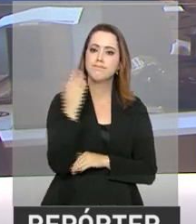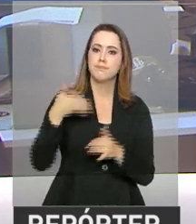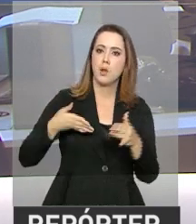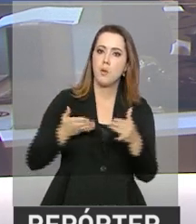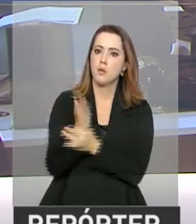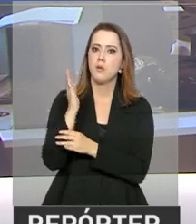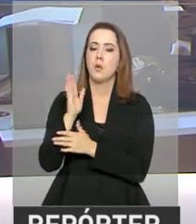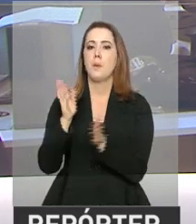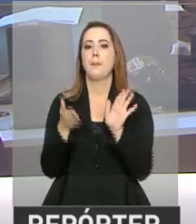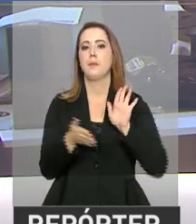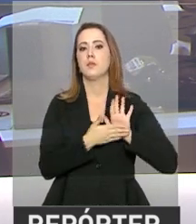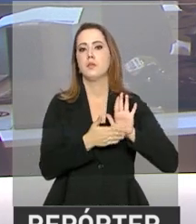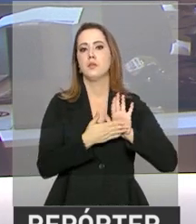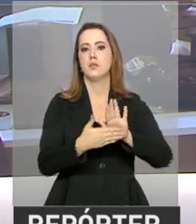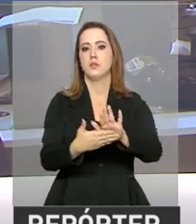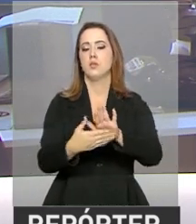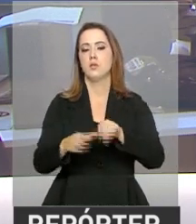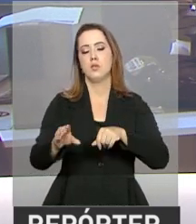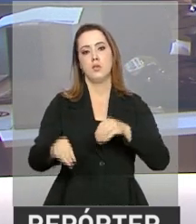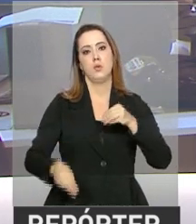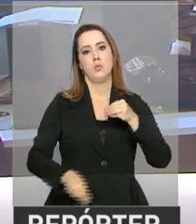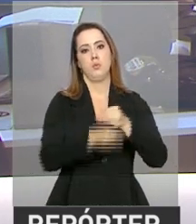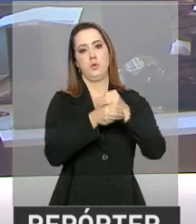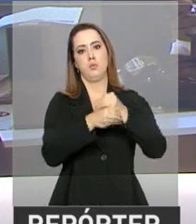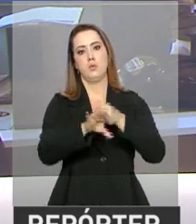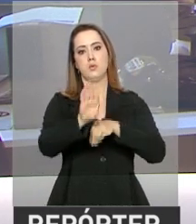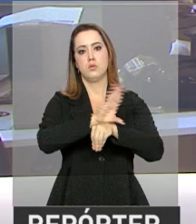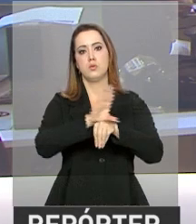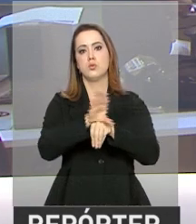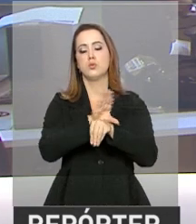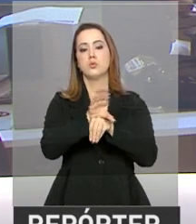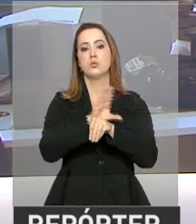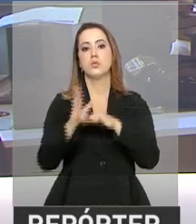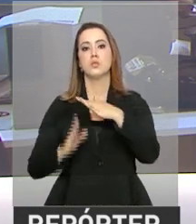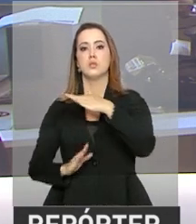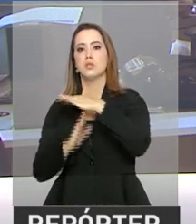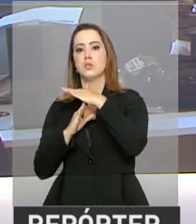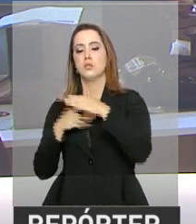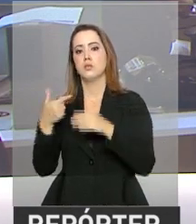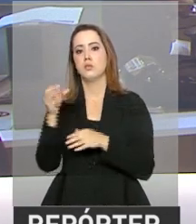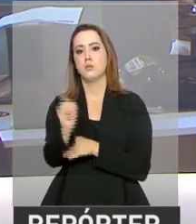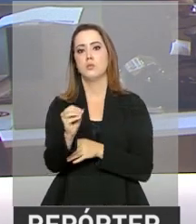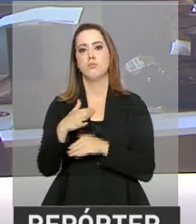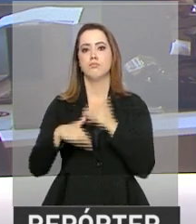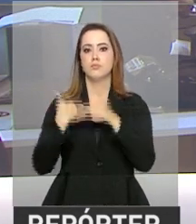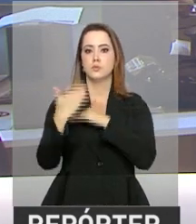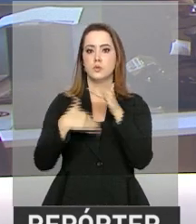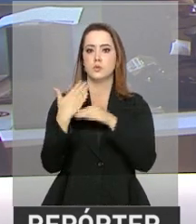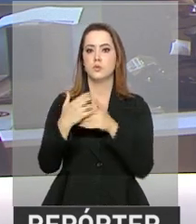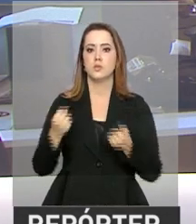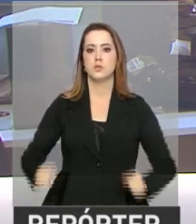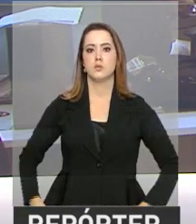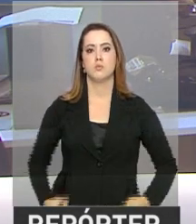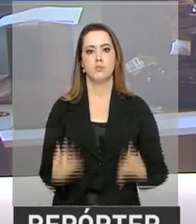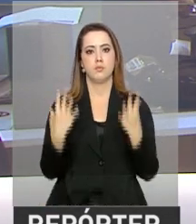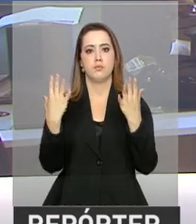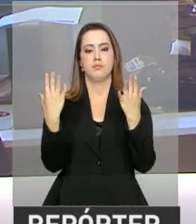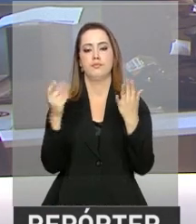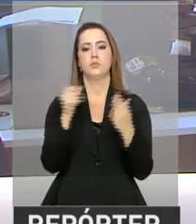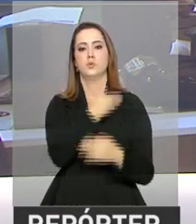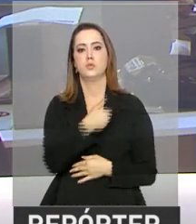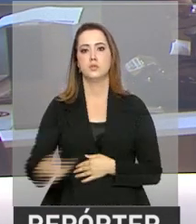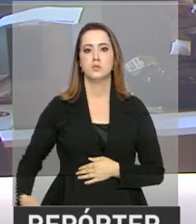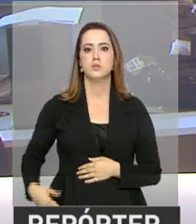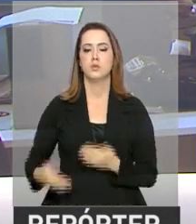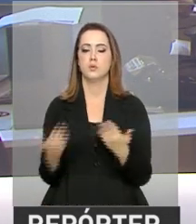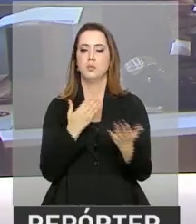da proposta de emenda constitucional que limita pelos próximos 20 anos o crescimento dos gastos públicos e a inflação do